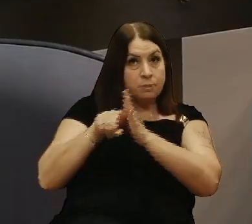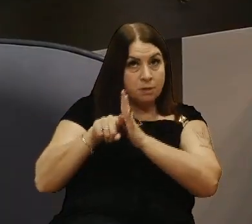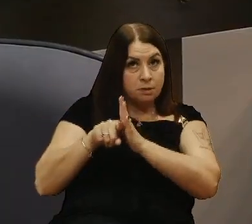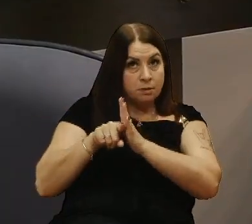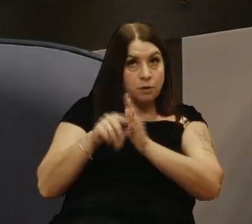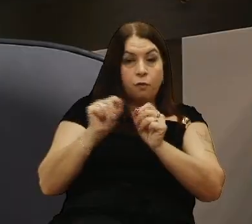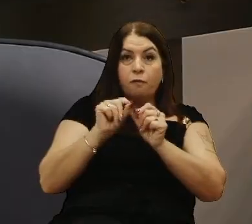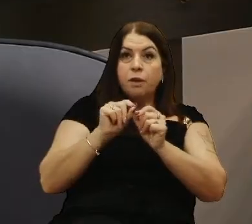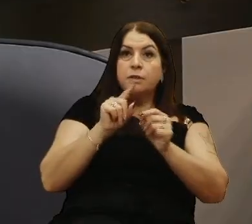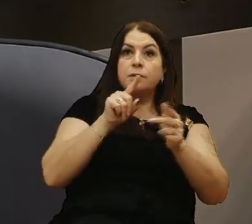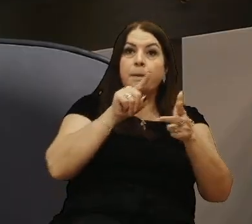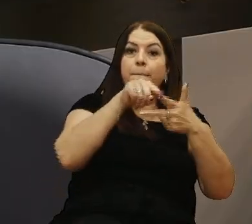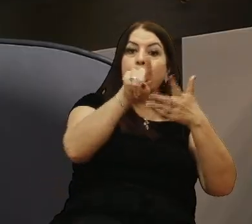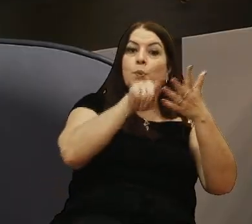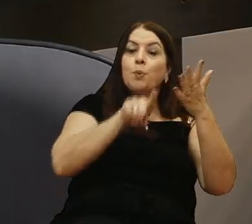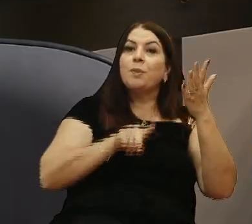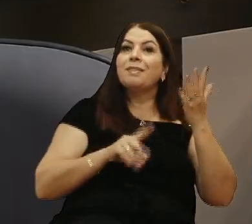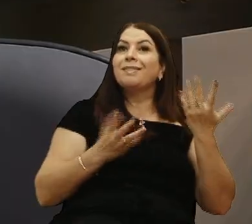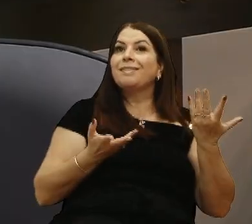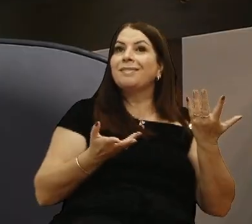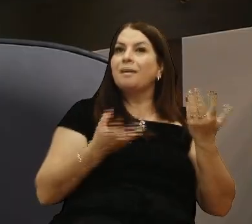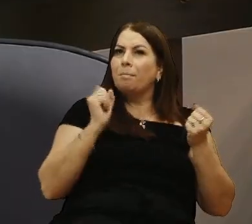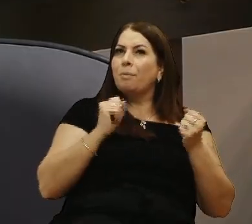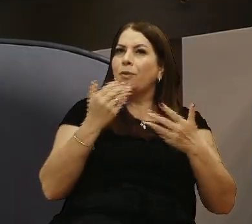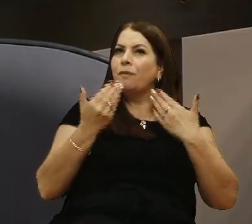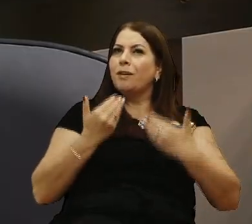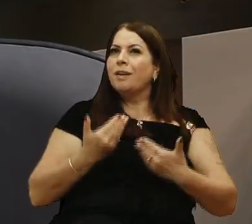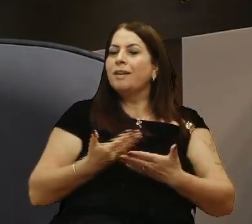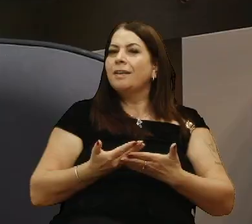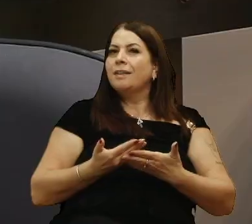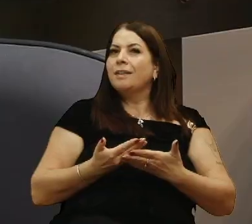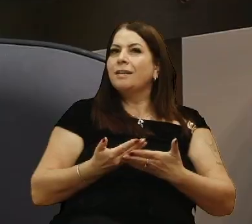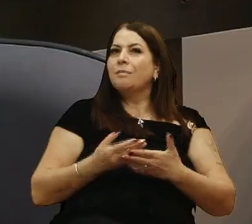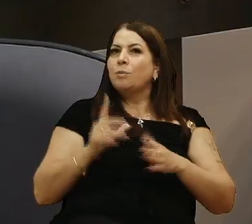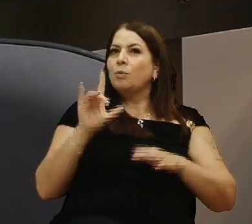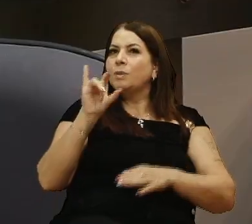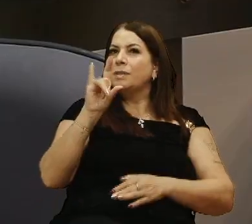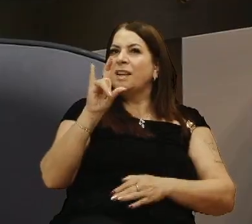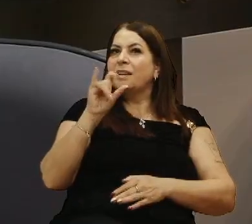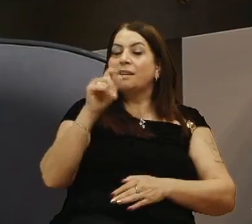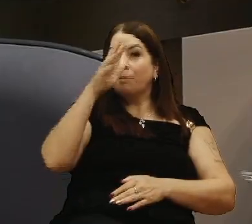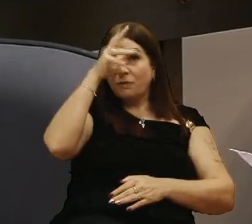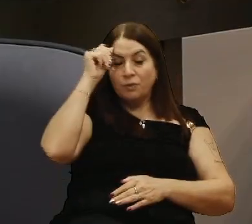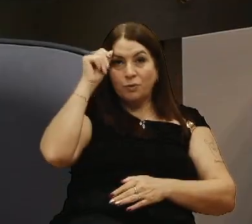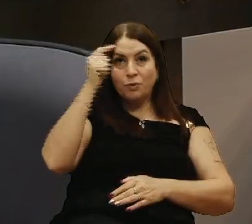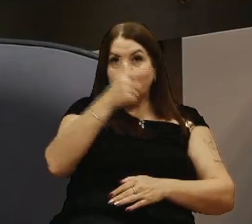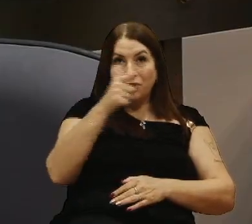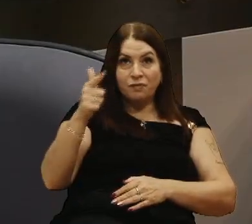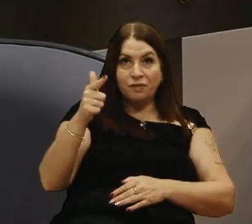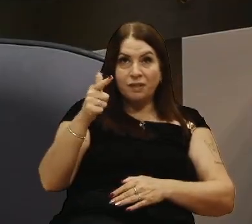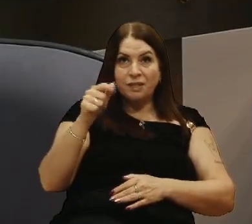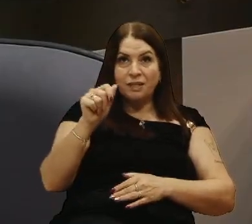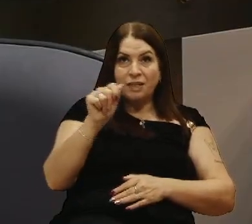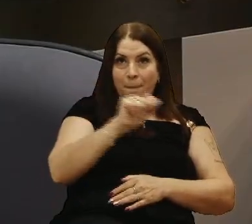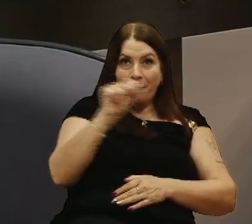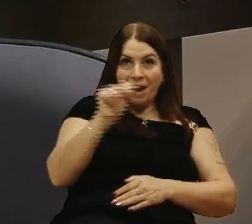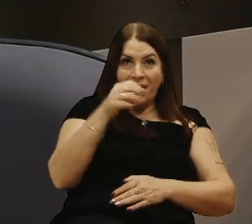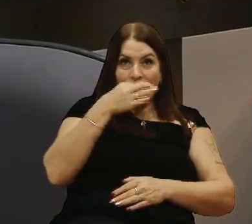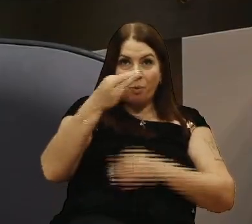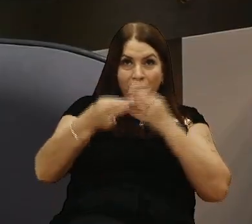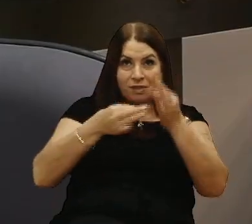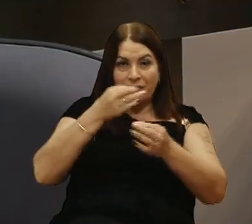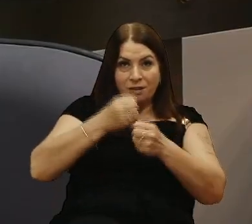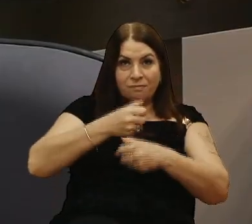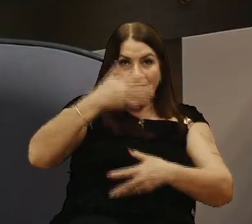ou faz uma enquete, que aí talvez vocês podem avaliar pelo Instagram da Prefeitura. Se vocês não tivessem que apagar tantos comentários,